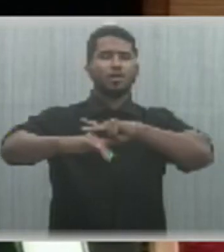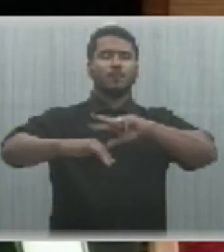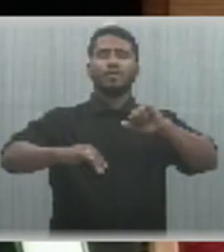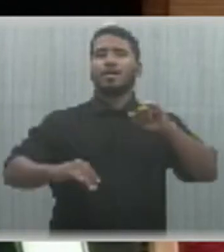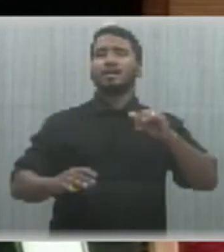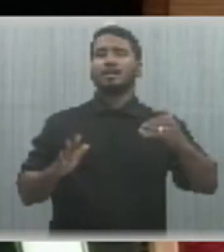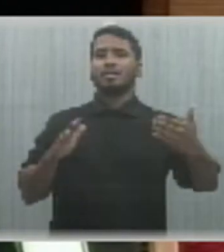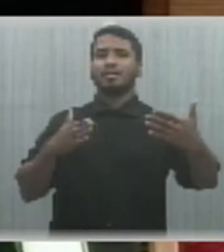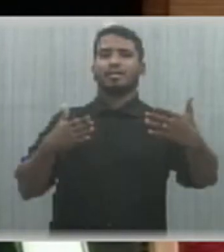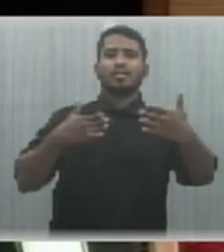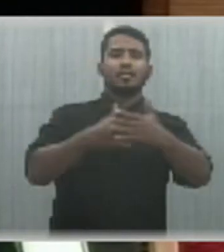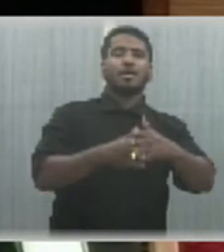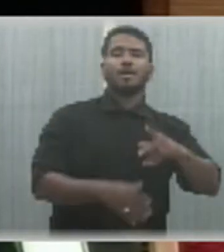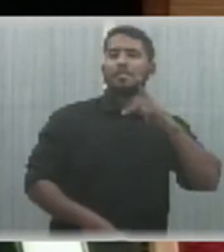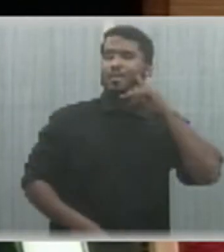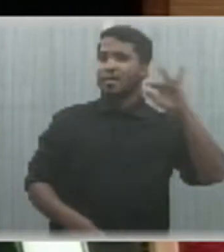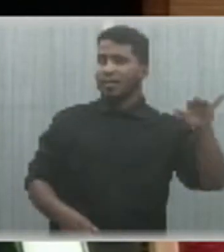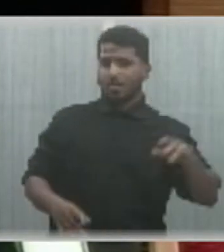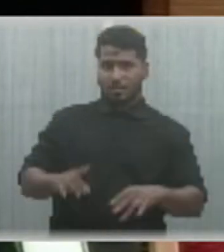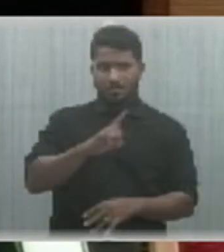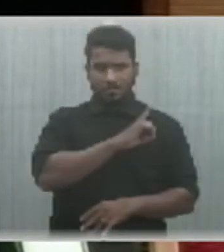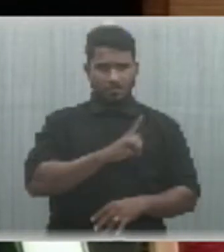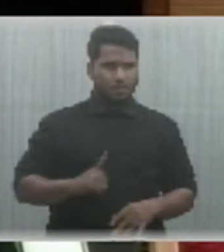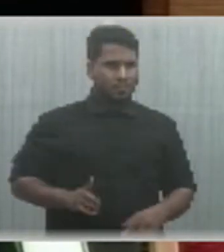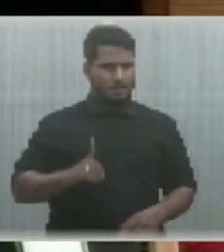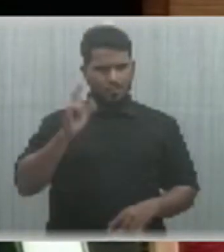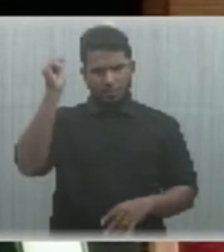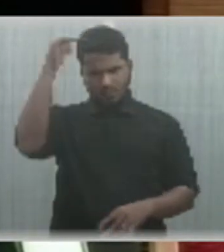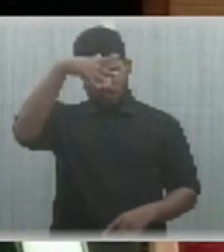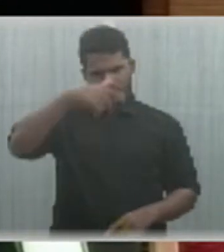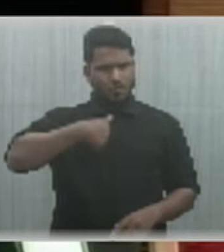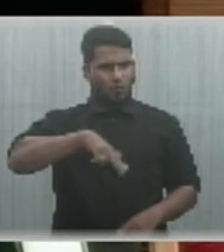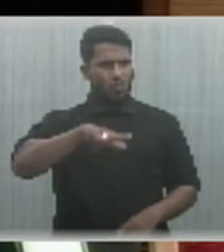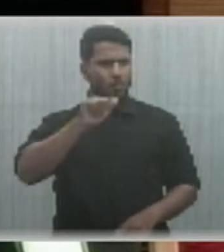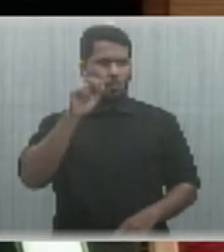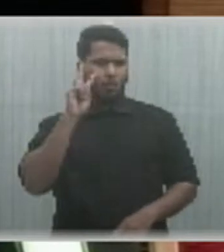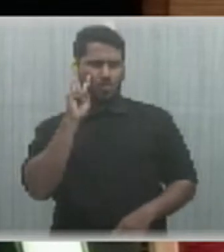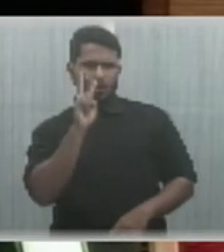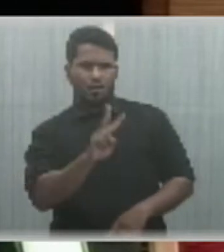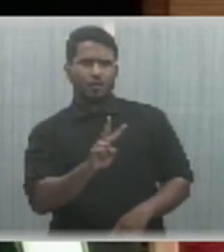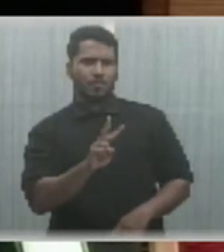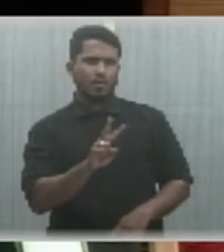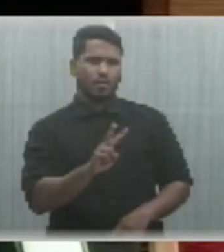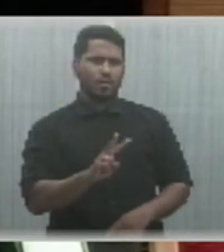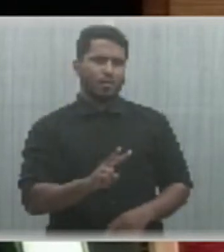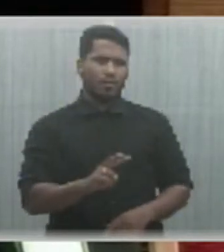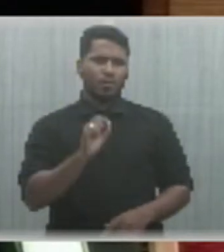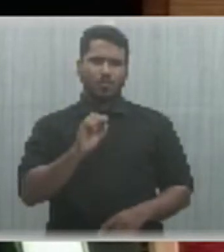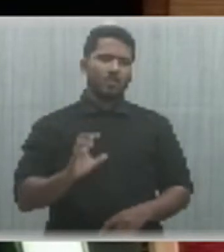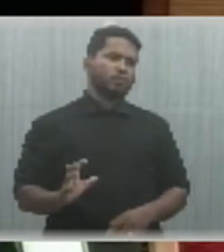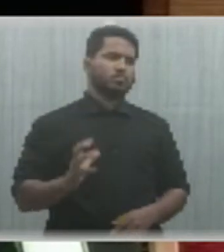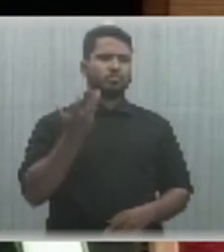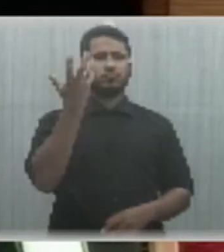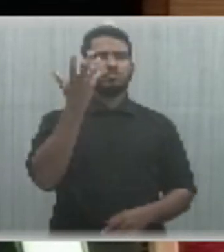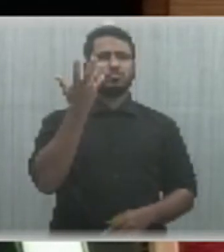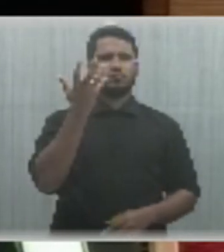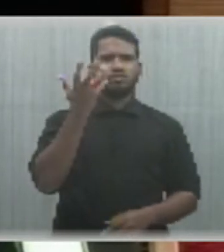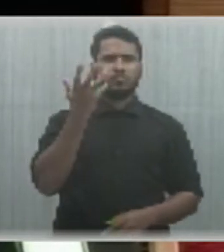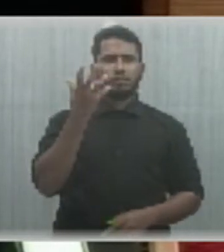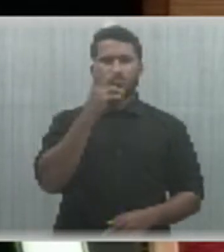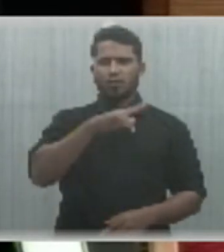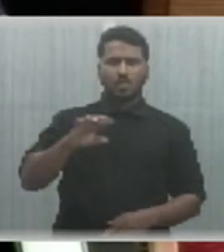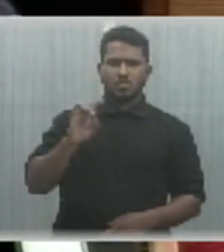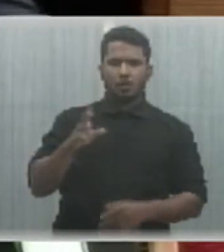Parnaíba. Deputado Gustavo Neiva, eu nunca vi essa situação não só